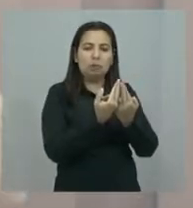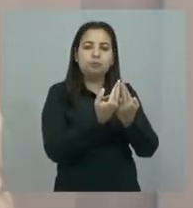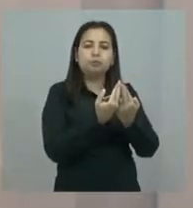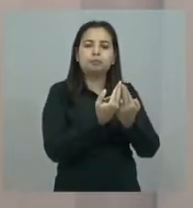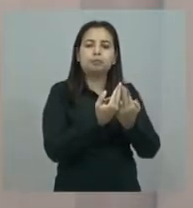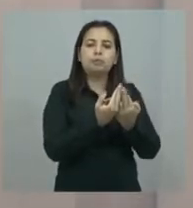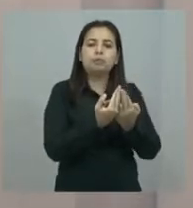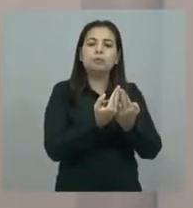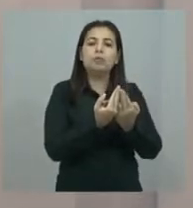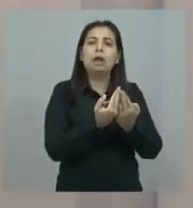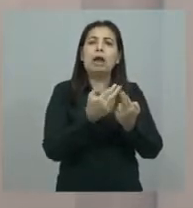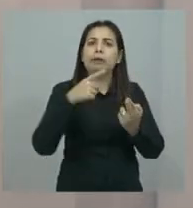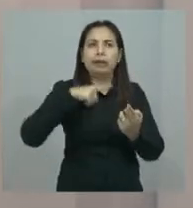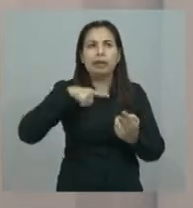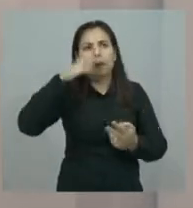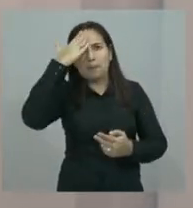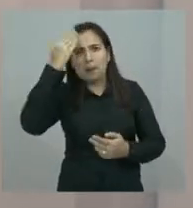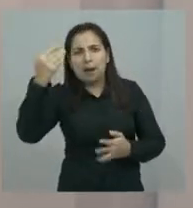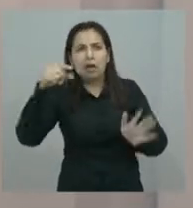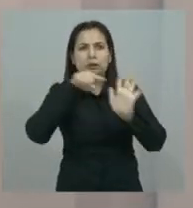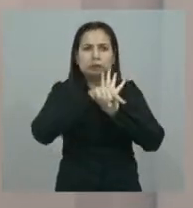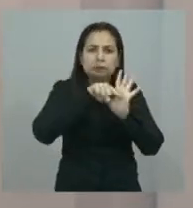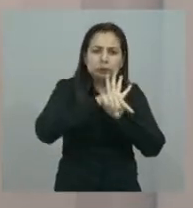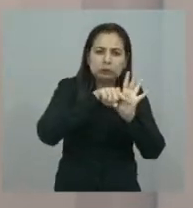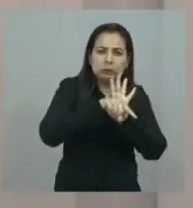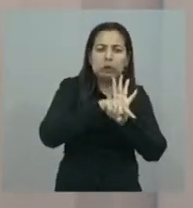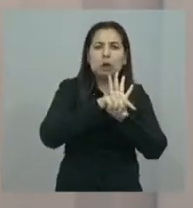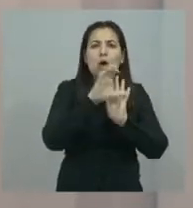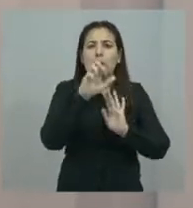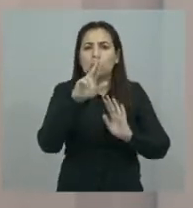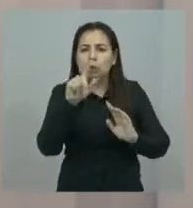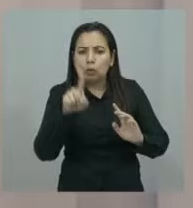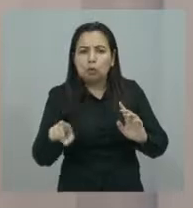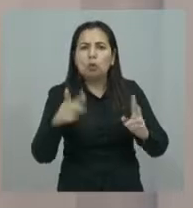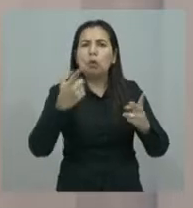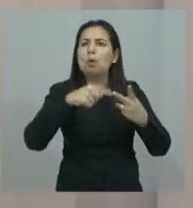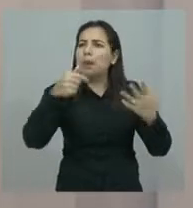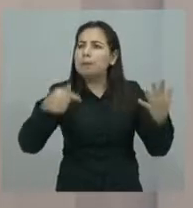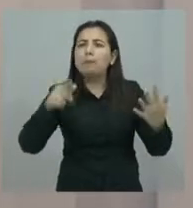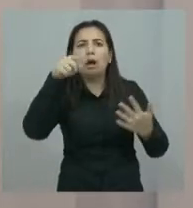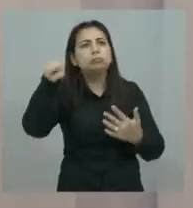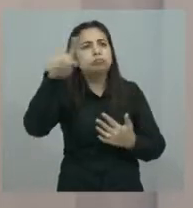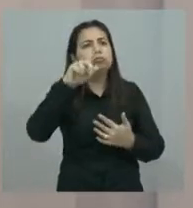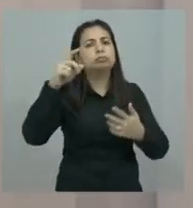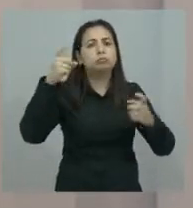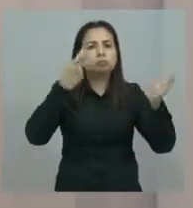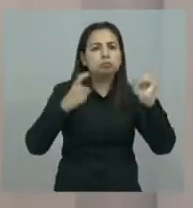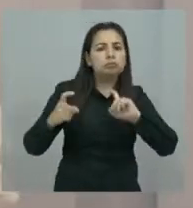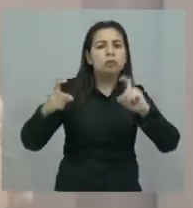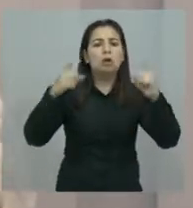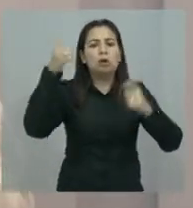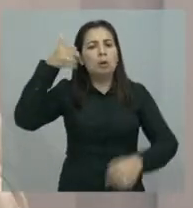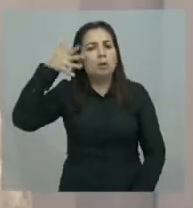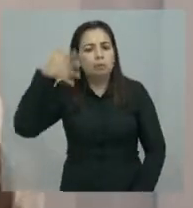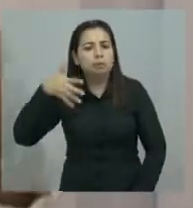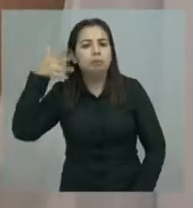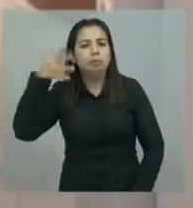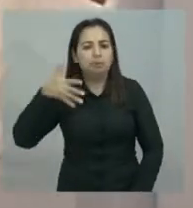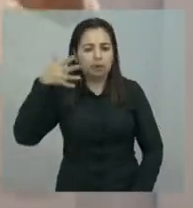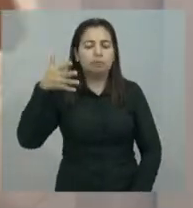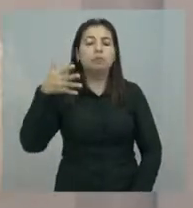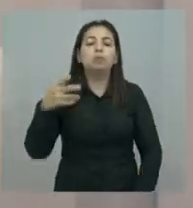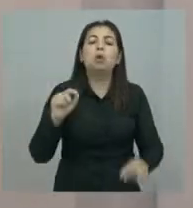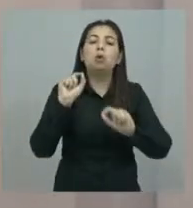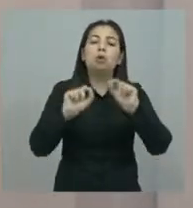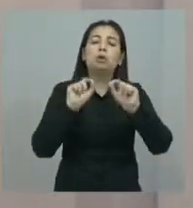grandes pesquisadores do Brasil, da Fiocruz, que pesquisam a questão dos antirretrovirais, né? Que é a ideia que foram quebradas a patente na época